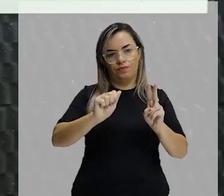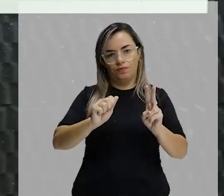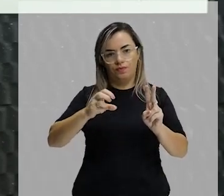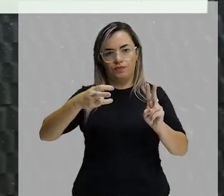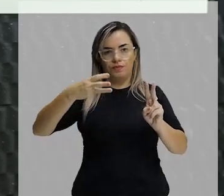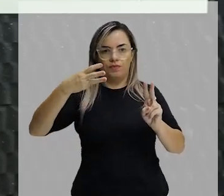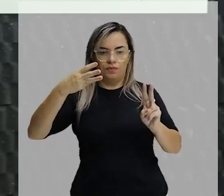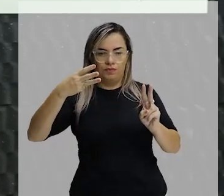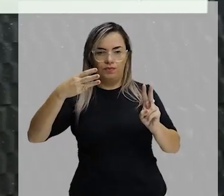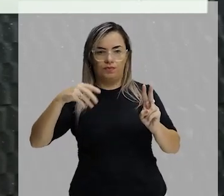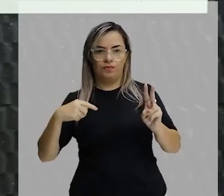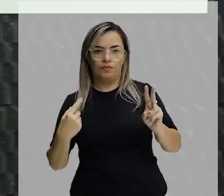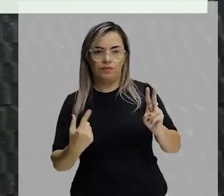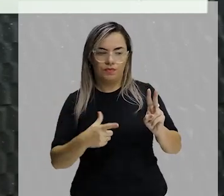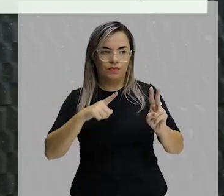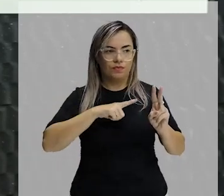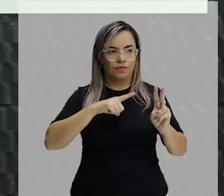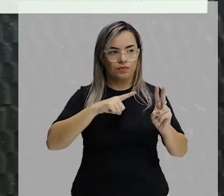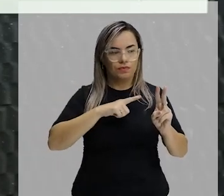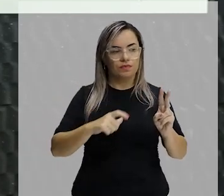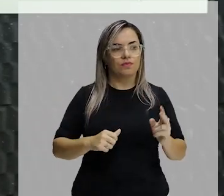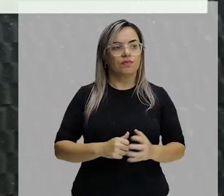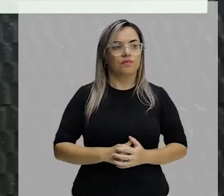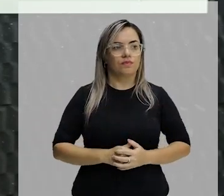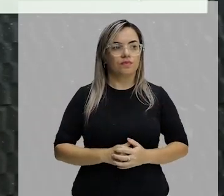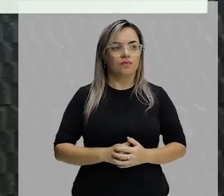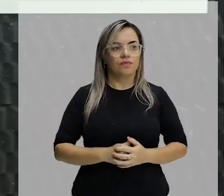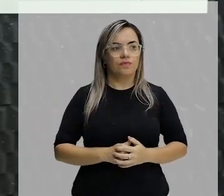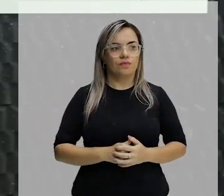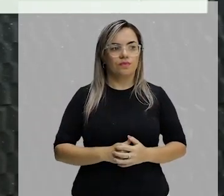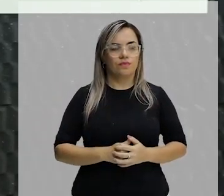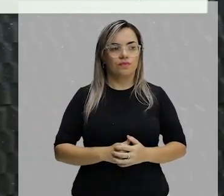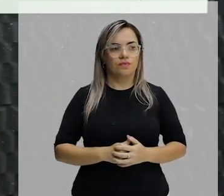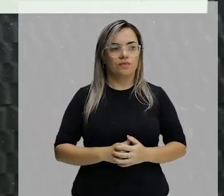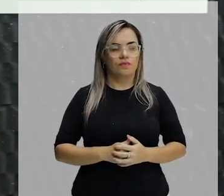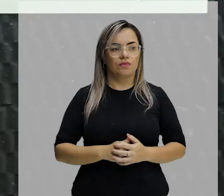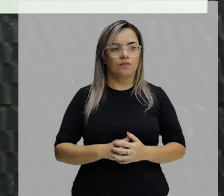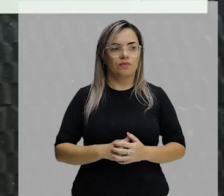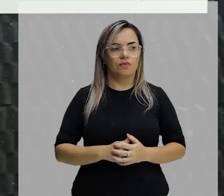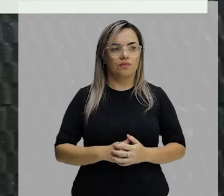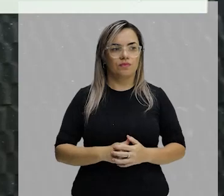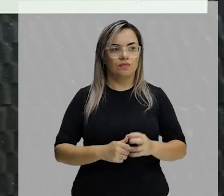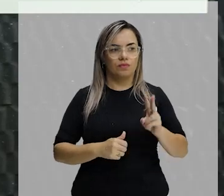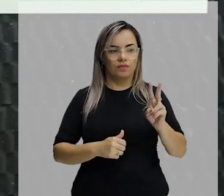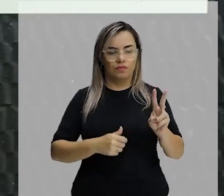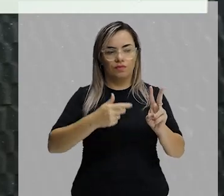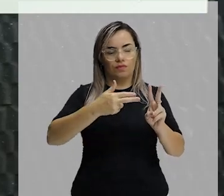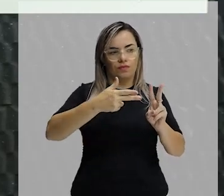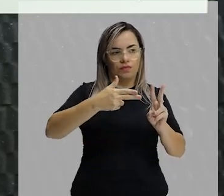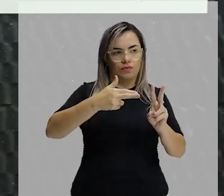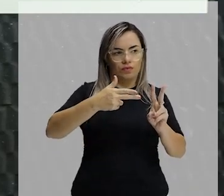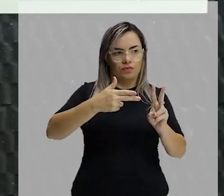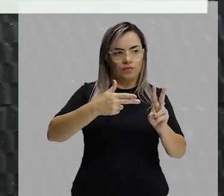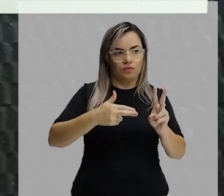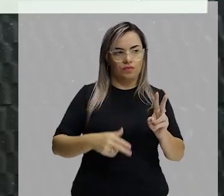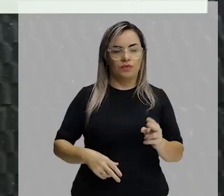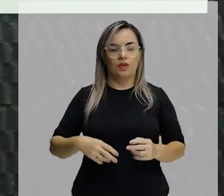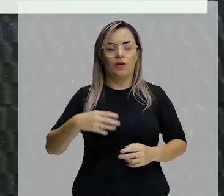Tá? Então, nós temos que aresta é igual a 4. Então, vai ser volume igual a 4 elevado ao